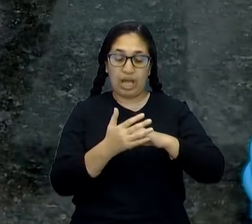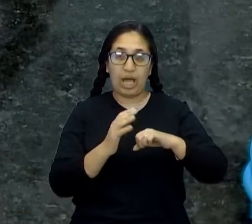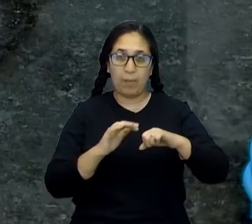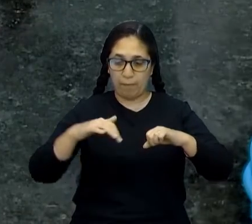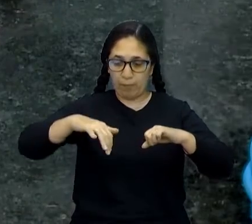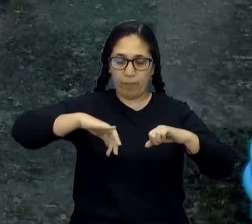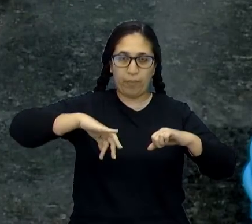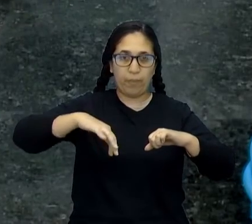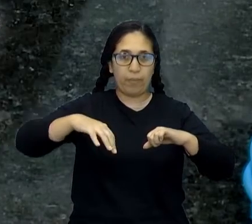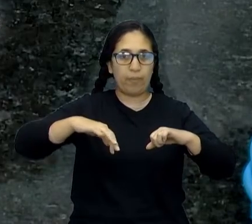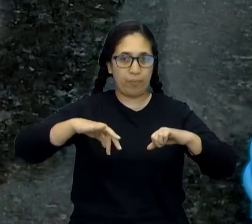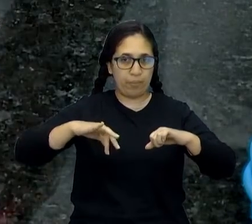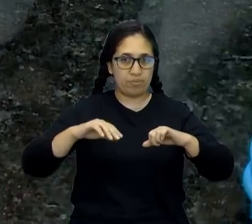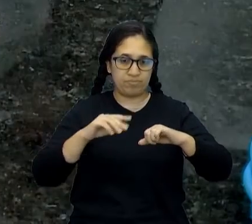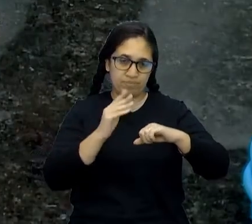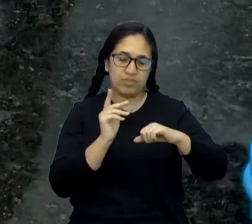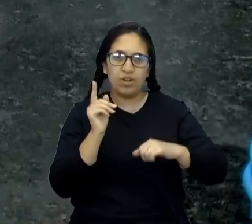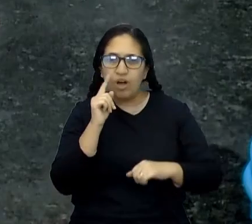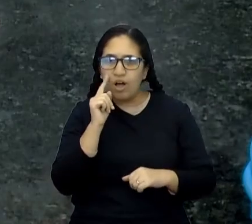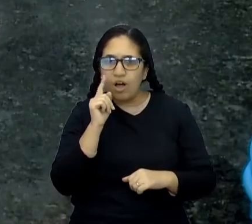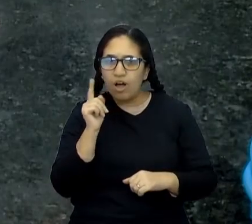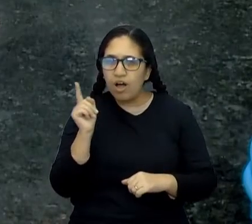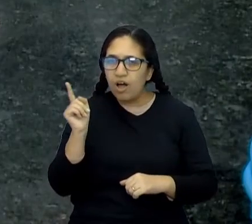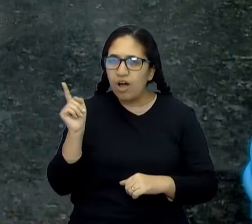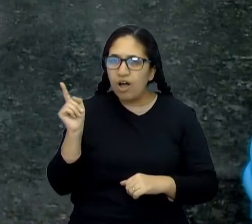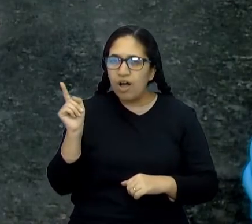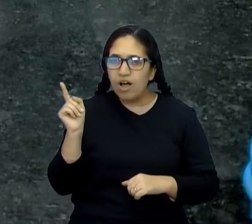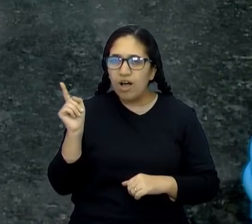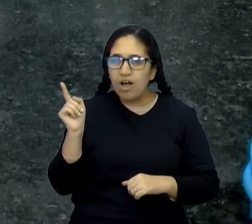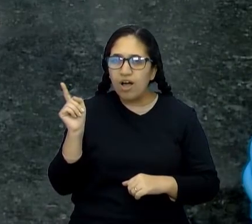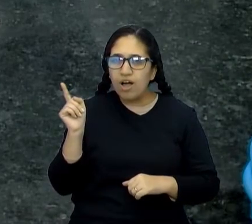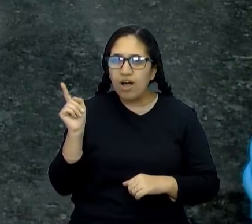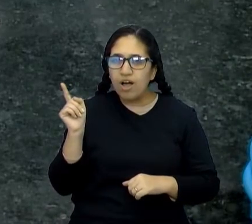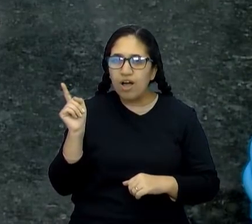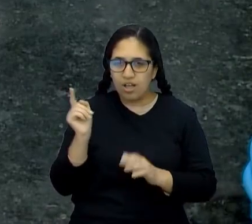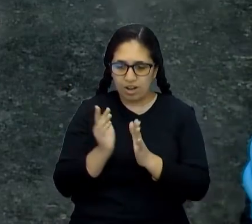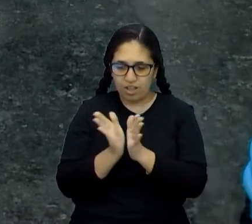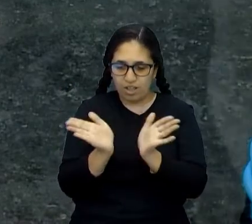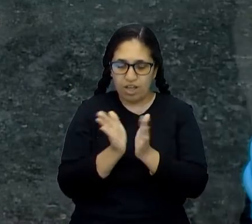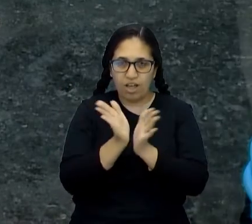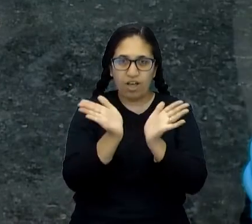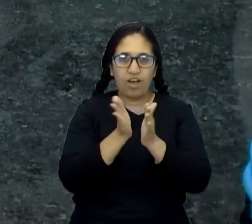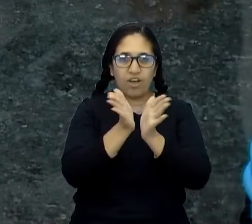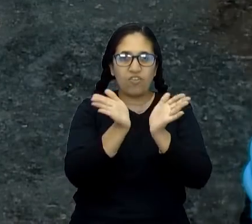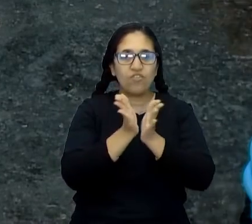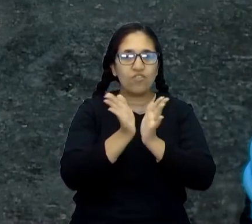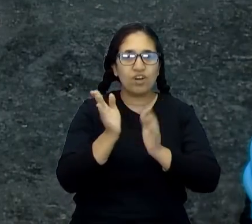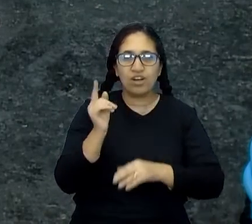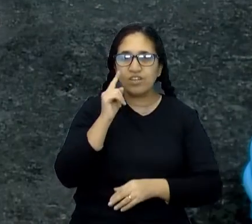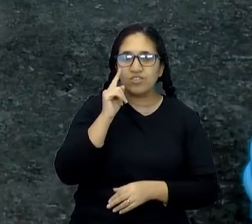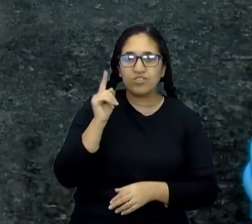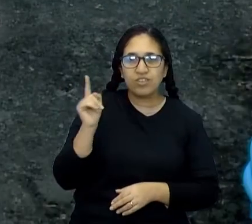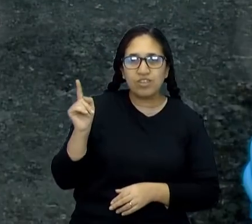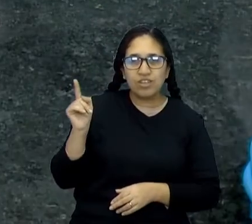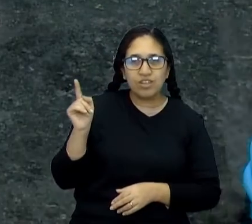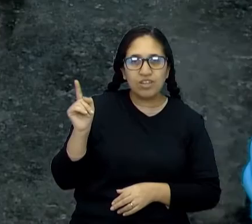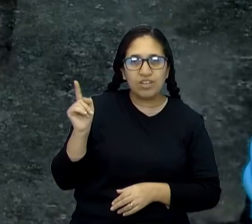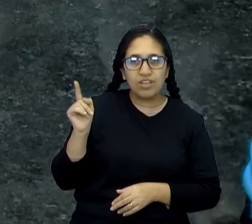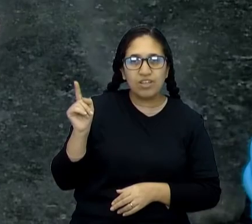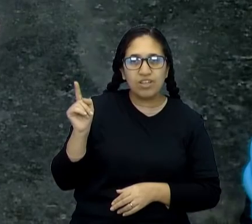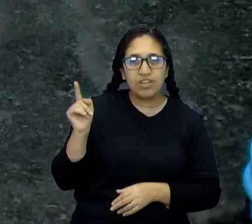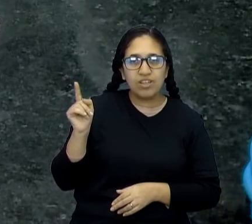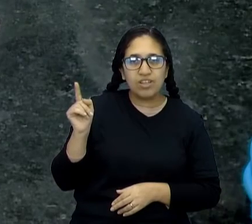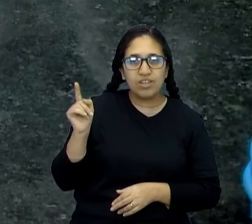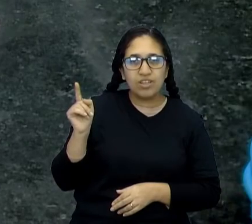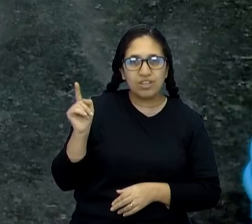gente representa por linhas. Dá uma olhadinha, ó. Eles também se afastam, né? Veja que aqui no meio, vou mostrar aqui,